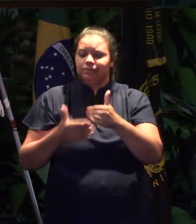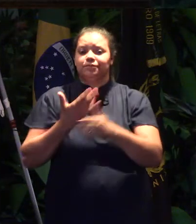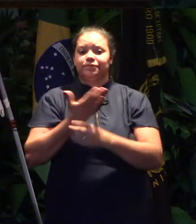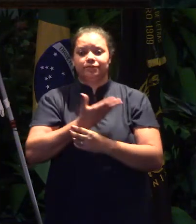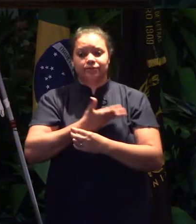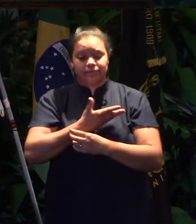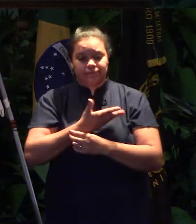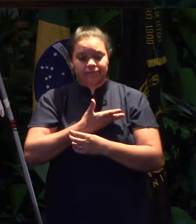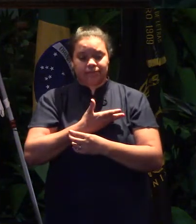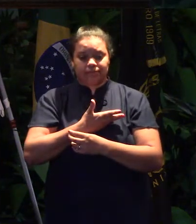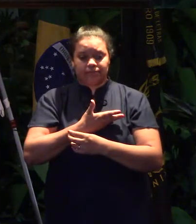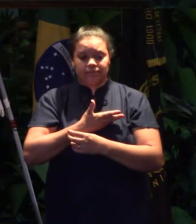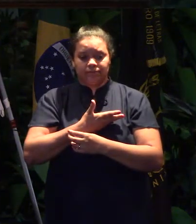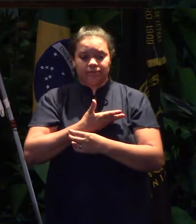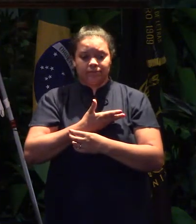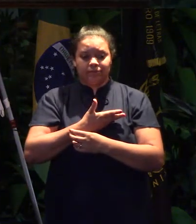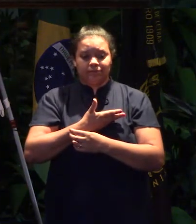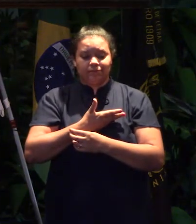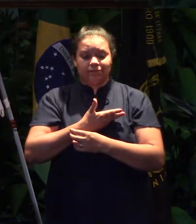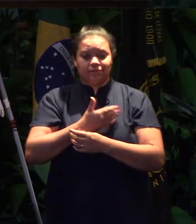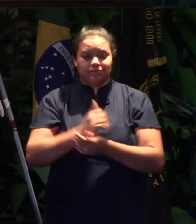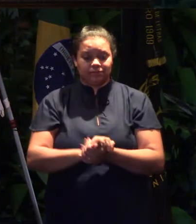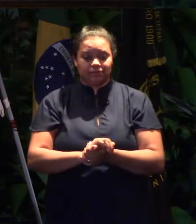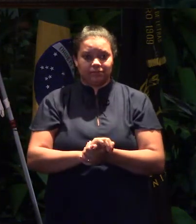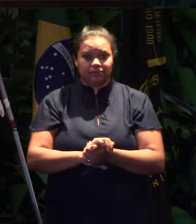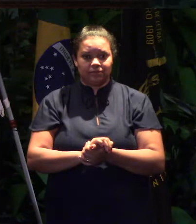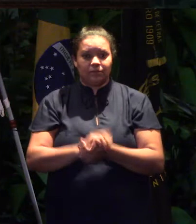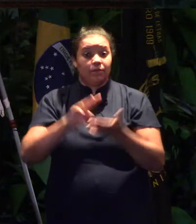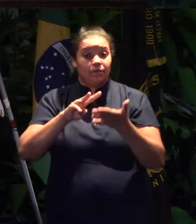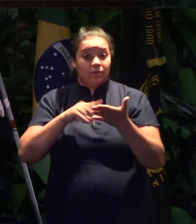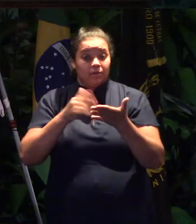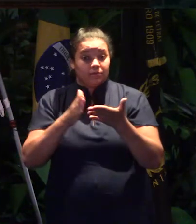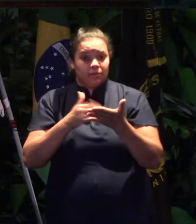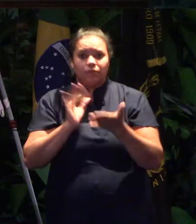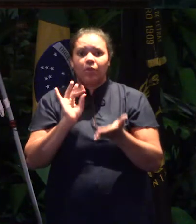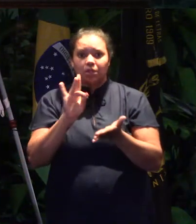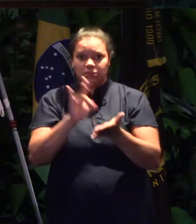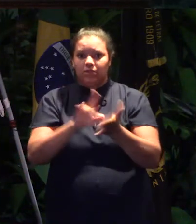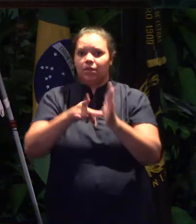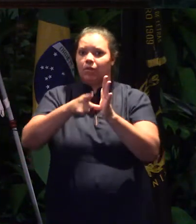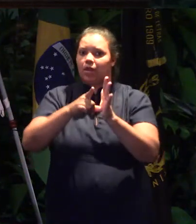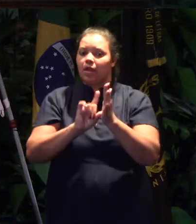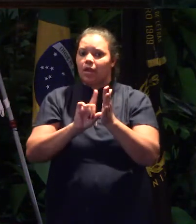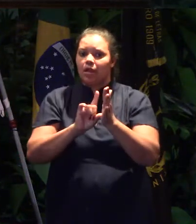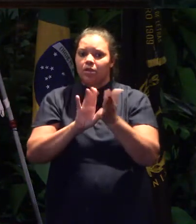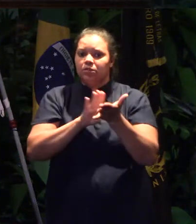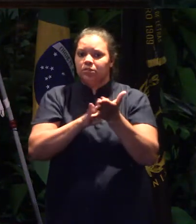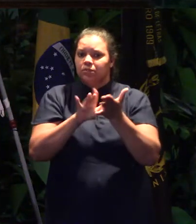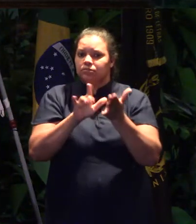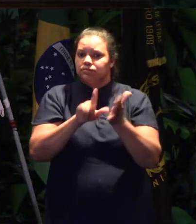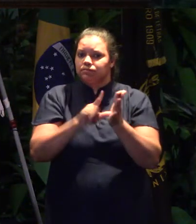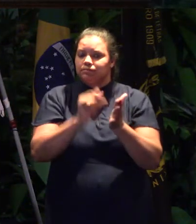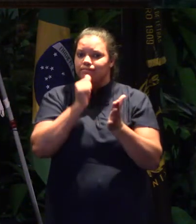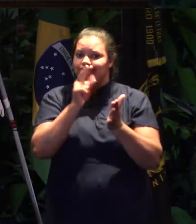enfim... eu tive a honra de ler o livro dele ainda no original, antes da publicação, quando ele estava com essa ideia